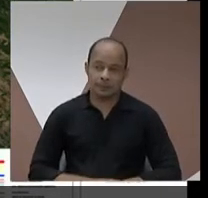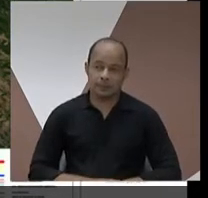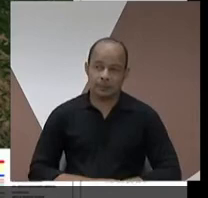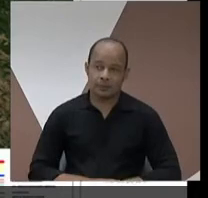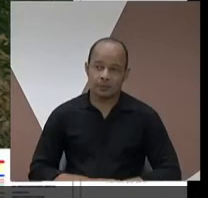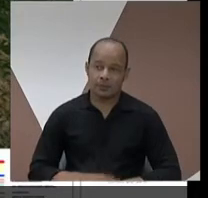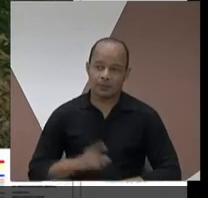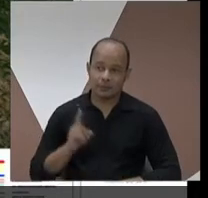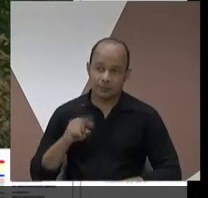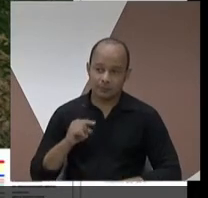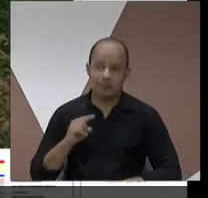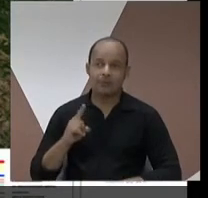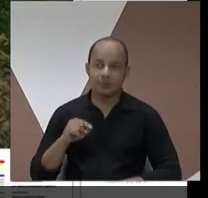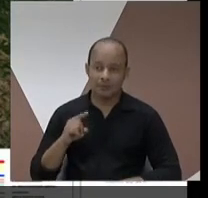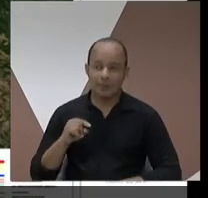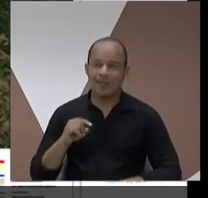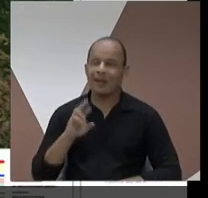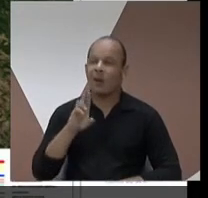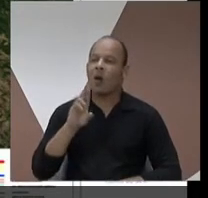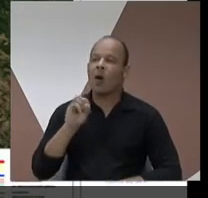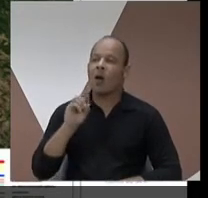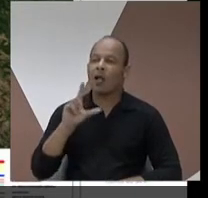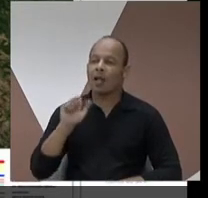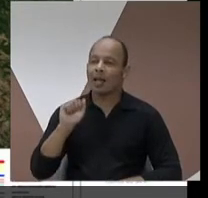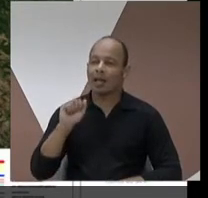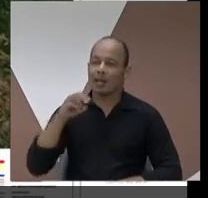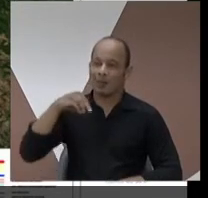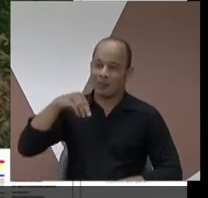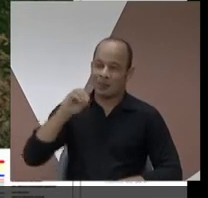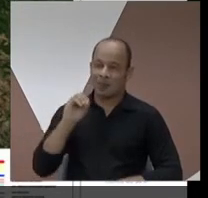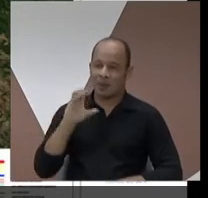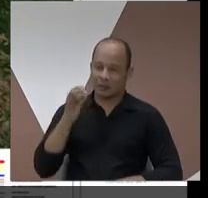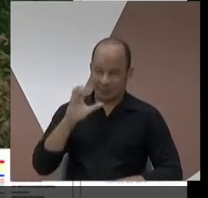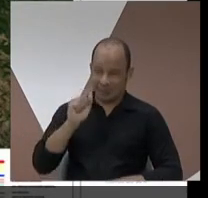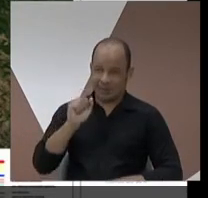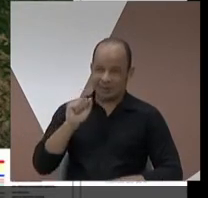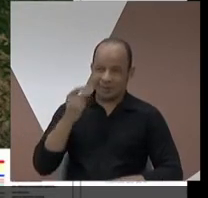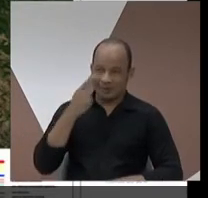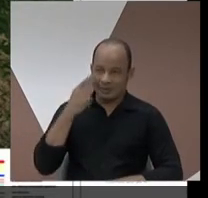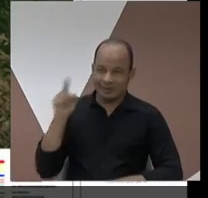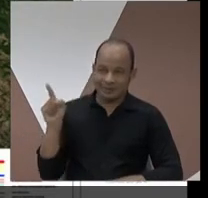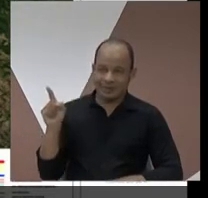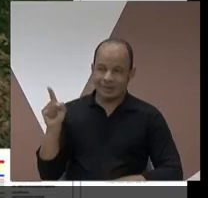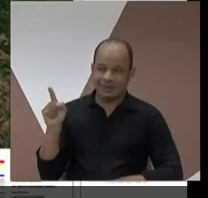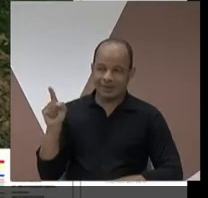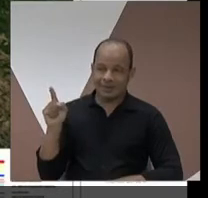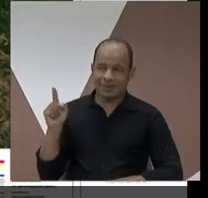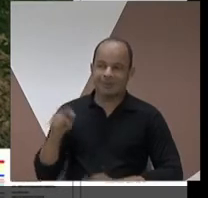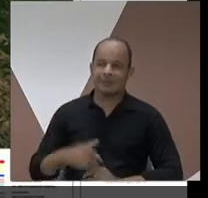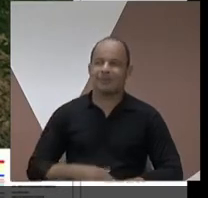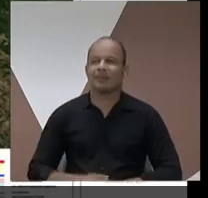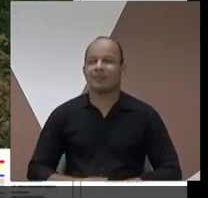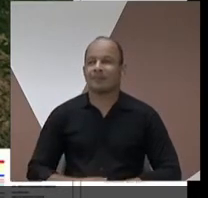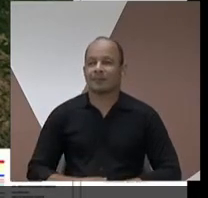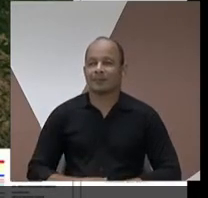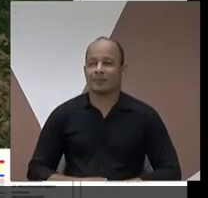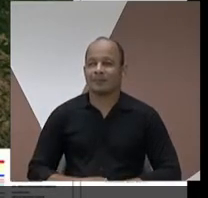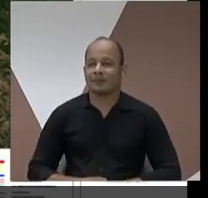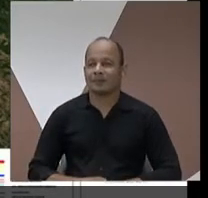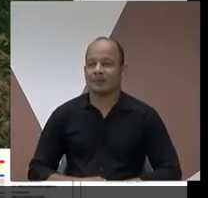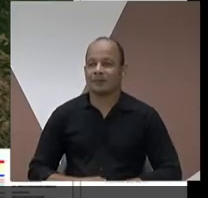esse é o Rola Moça. Vocês veem que passa tangenciando e em alguns pontos tem interferências. Pode também